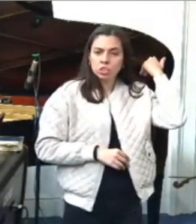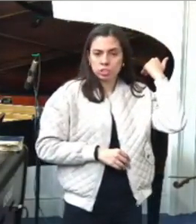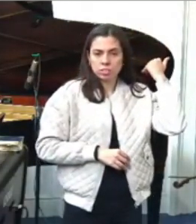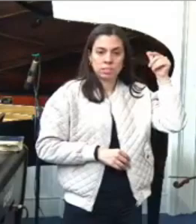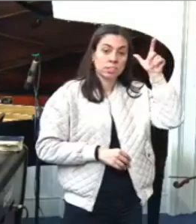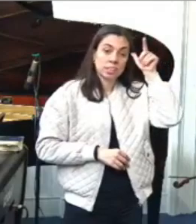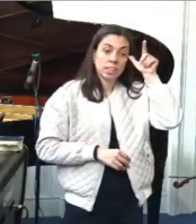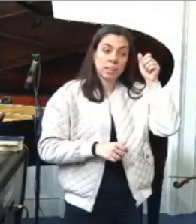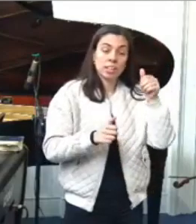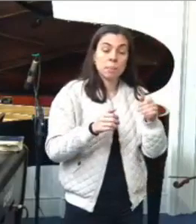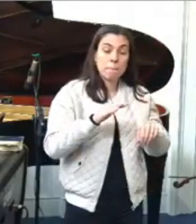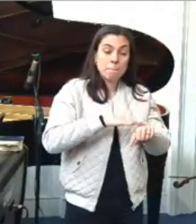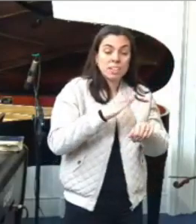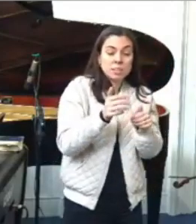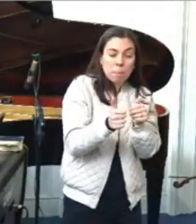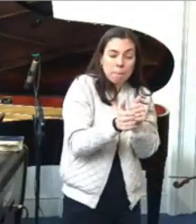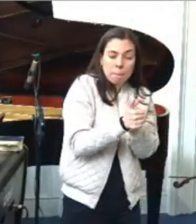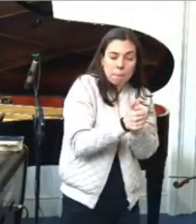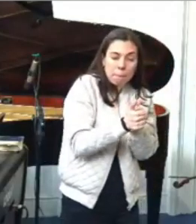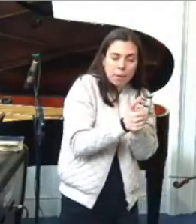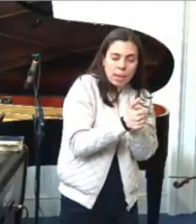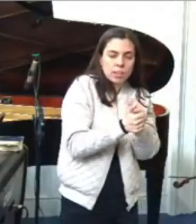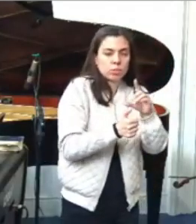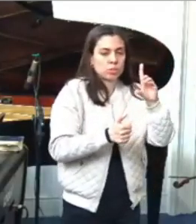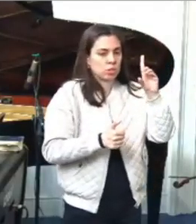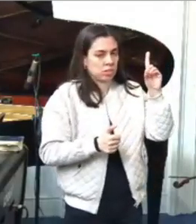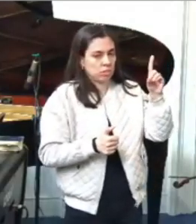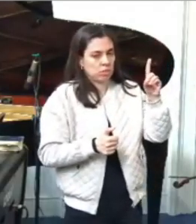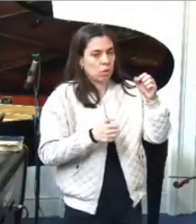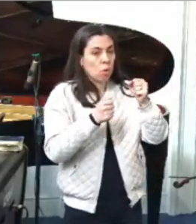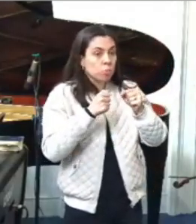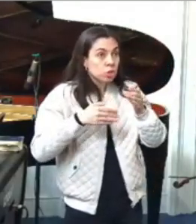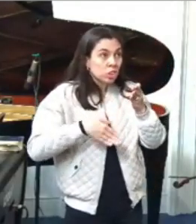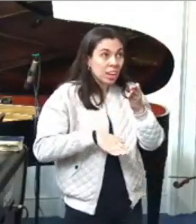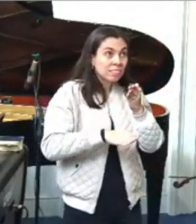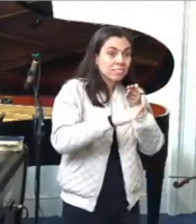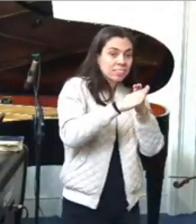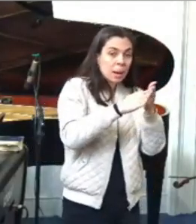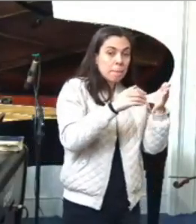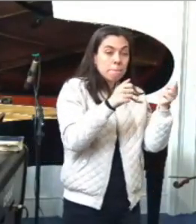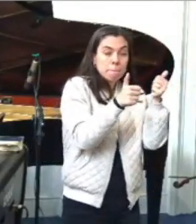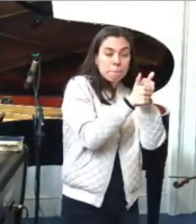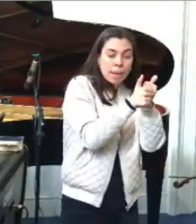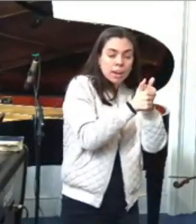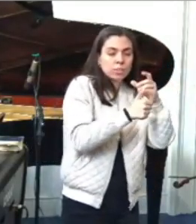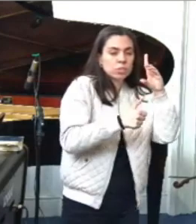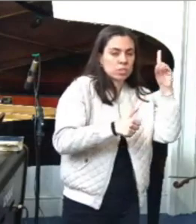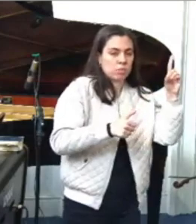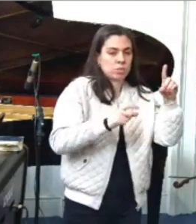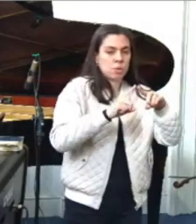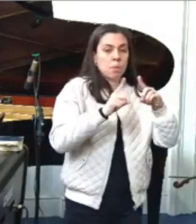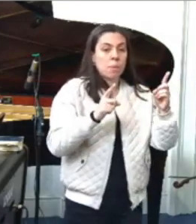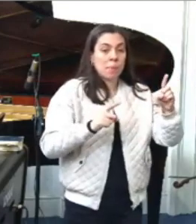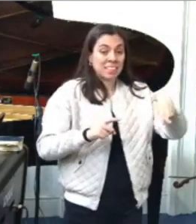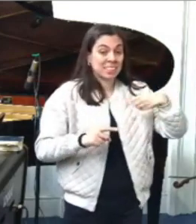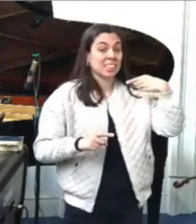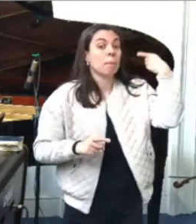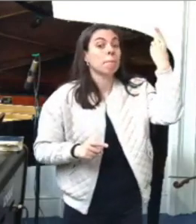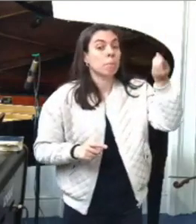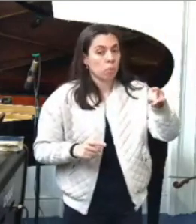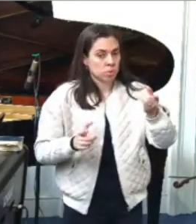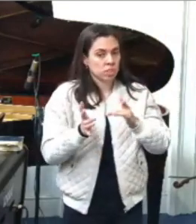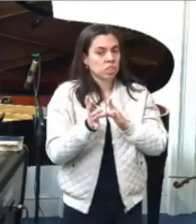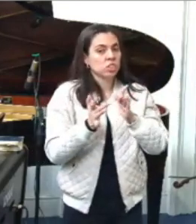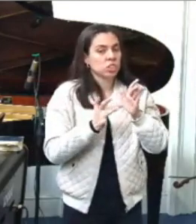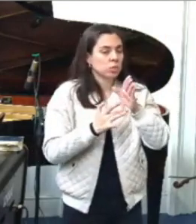roupas sujas. Porque Satanás, no período do Antigo Testamento, tinha acesso a Deus. Mas quando Cristo é assunto aos céus e se